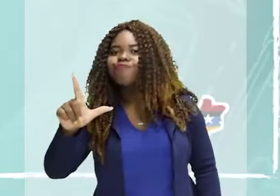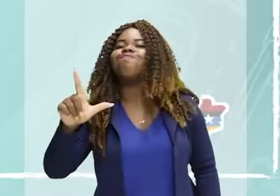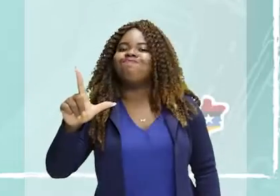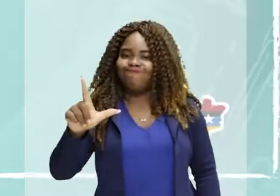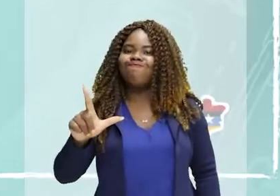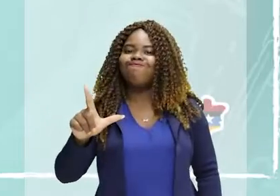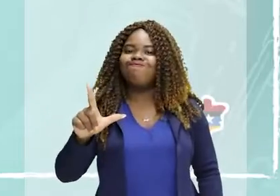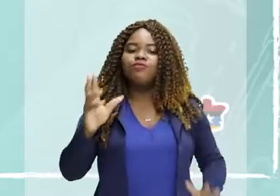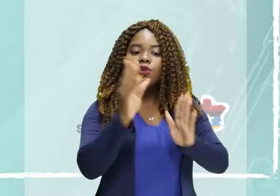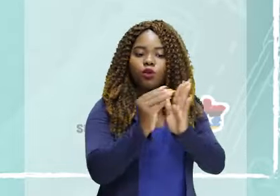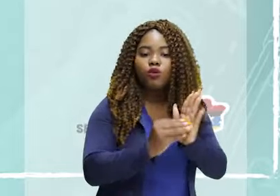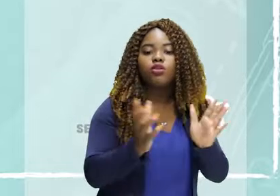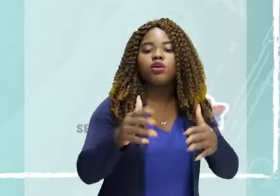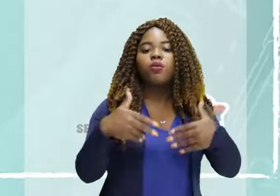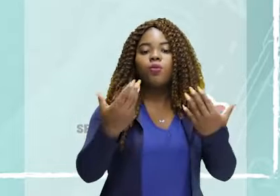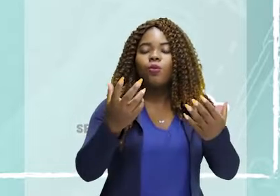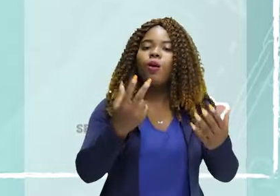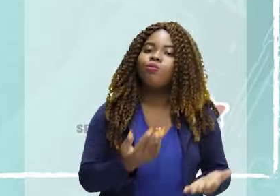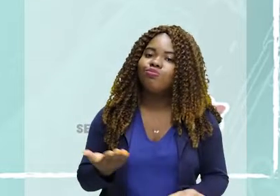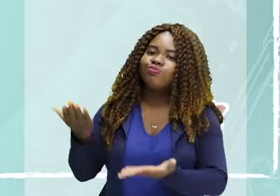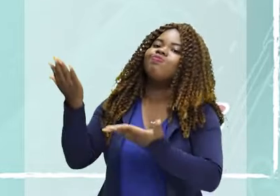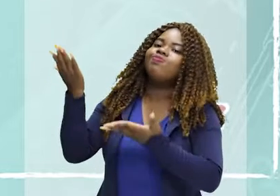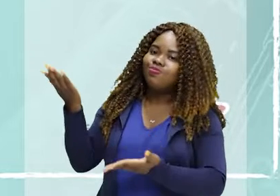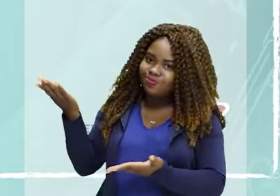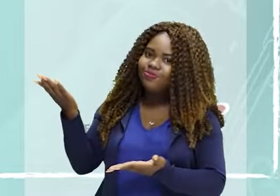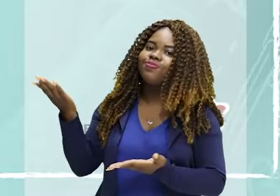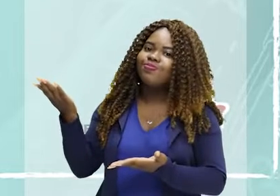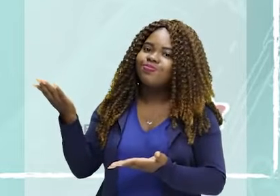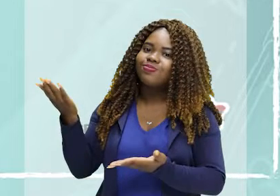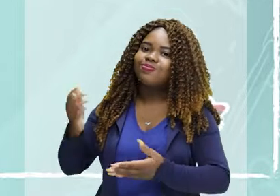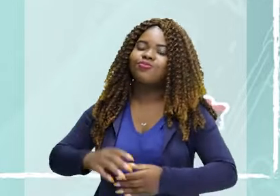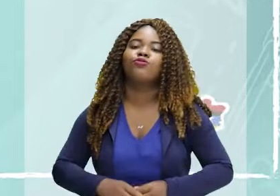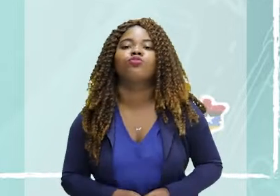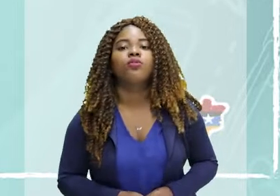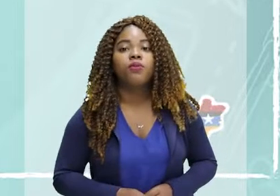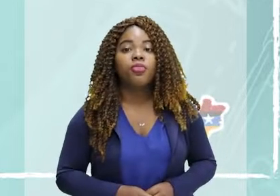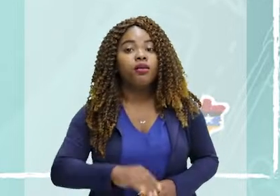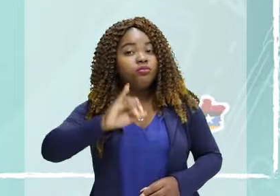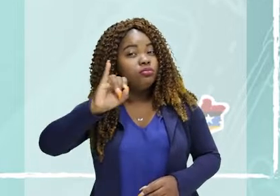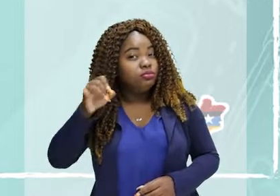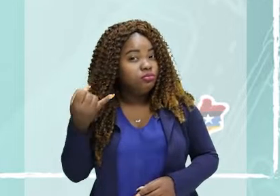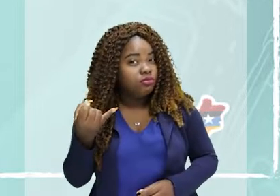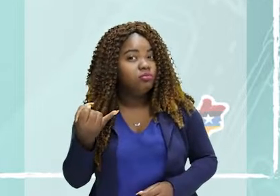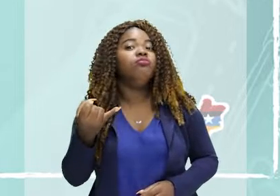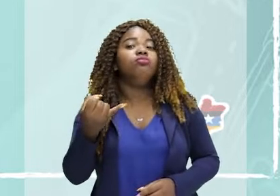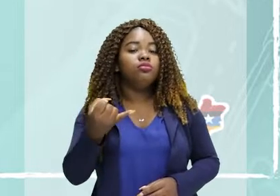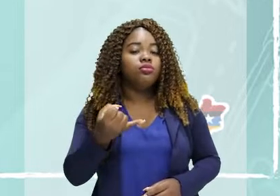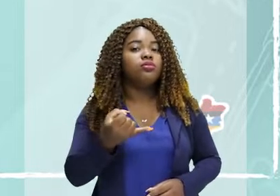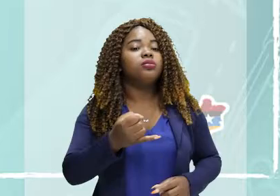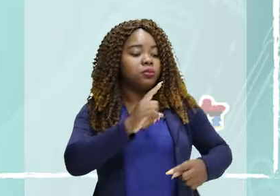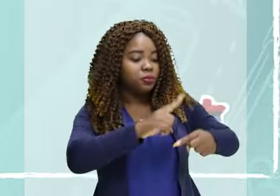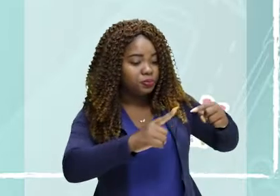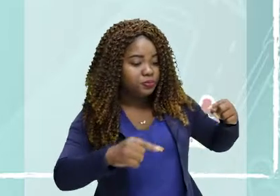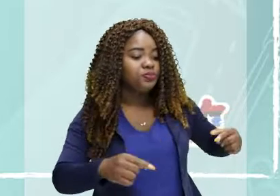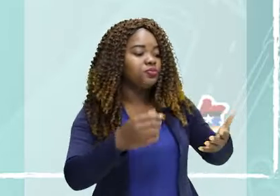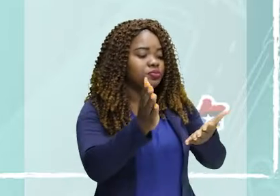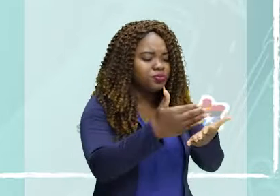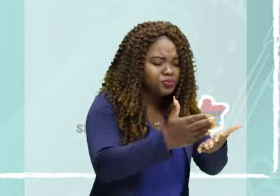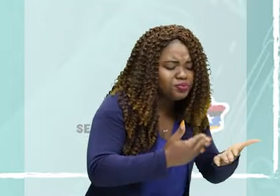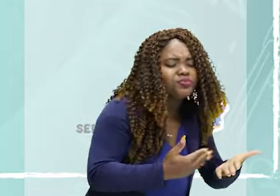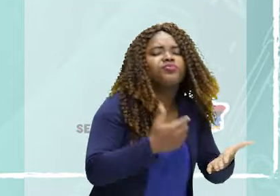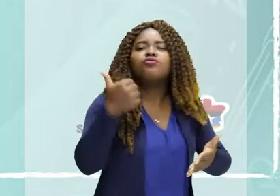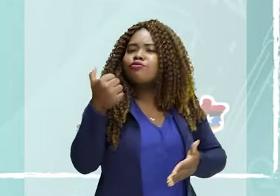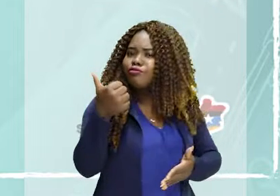Meio Ambiente, Desenvolvimento Sustentável. Fechado? Então aproveita, vai logo pegando aí caderno,